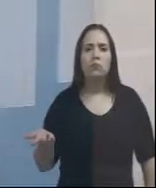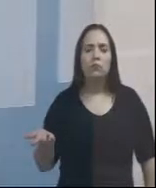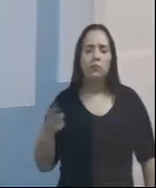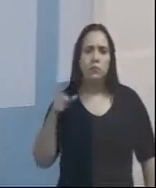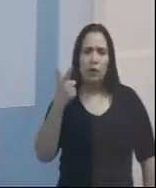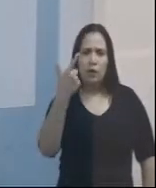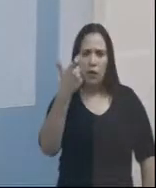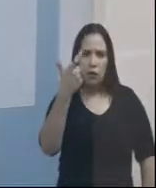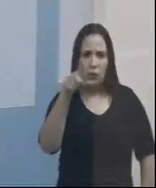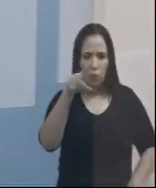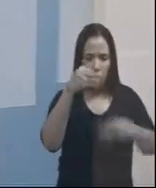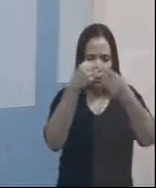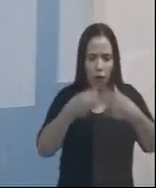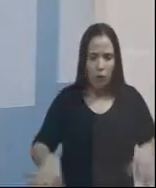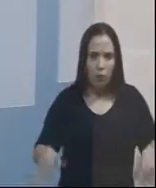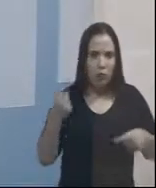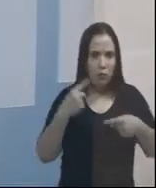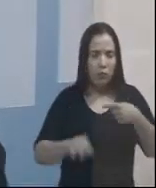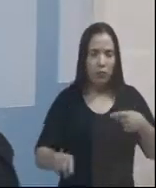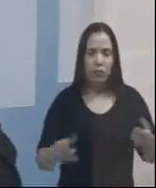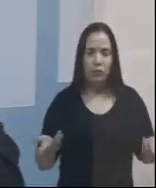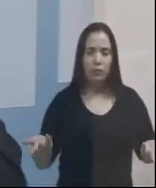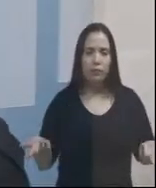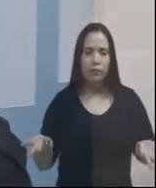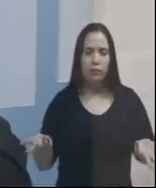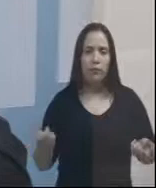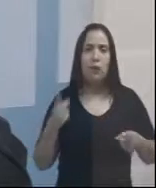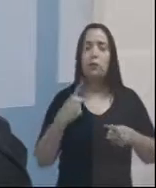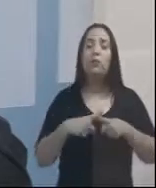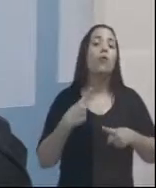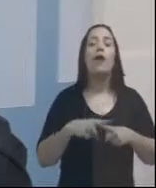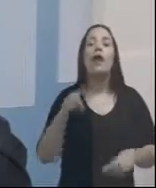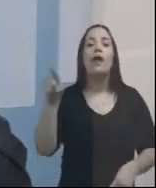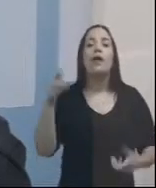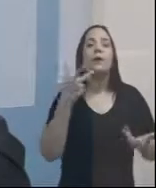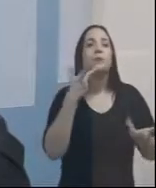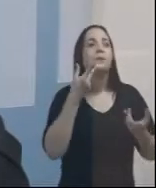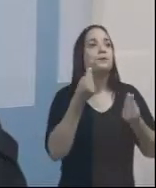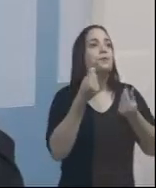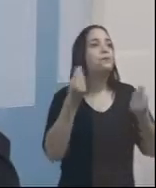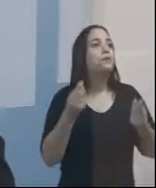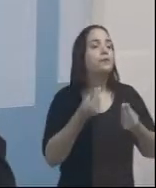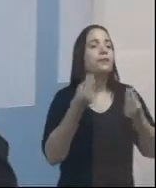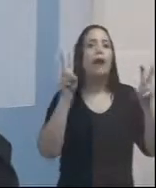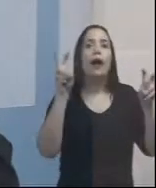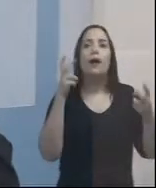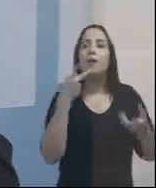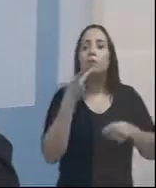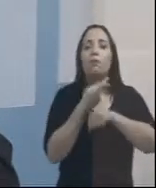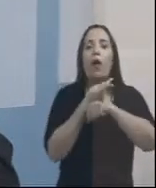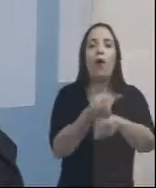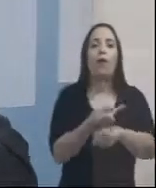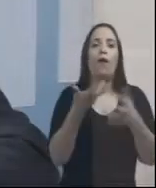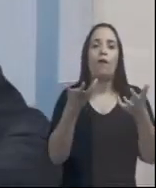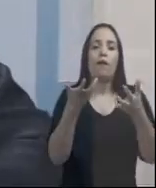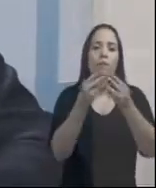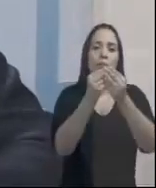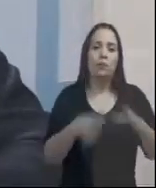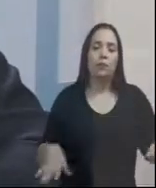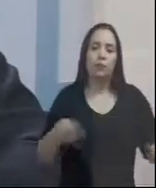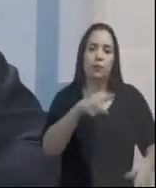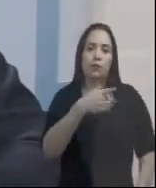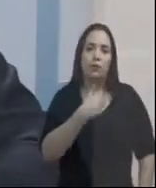estar derrubando no chão. Mas, Carlos Frederico, é porque não tinha assunto para querer desqualificar o governador. Ele viu